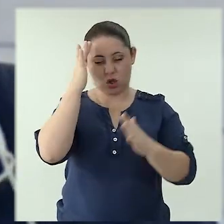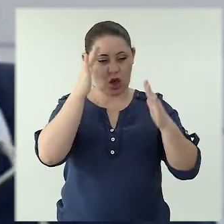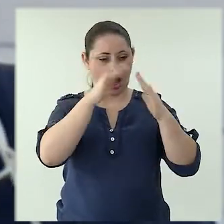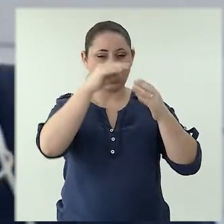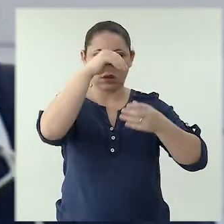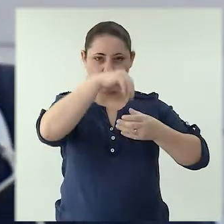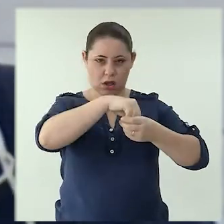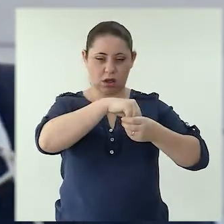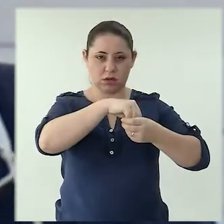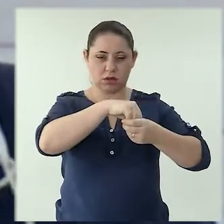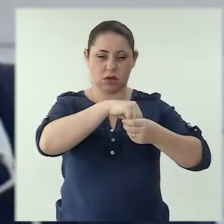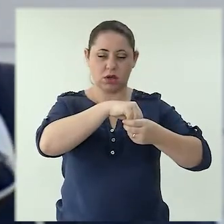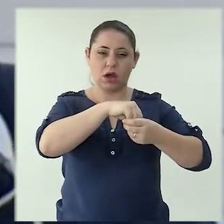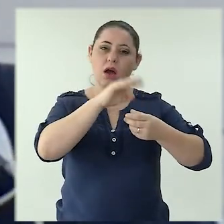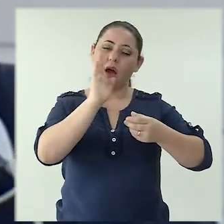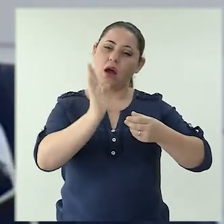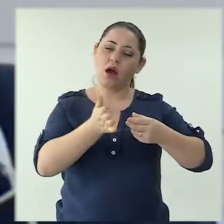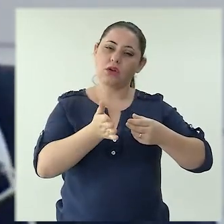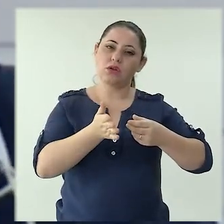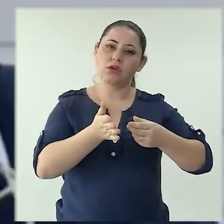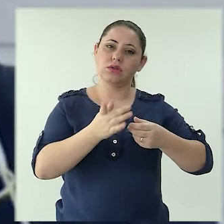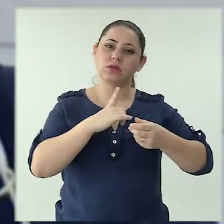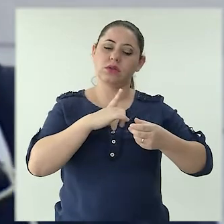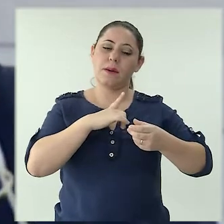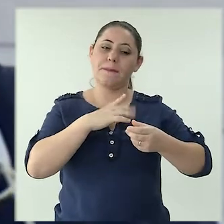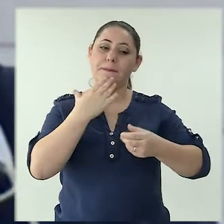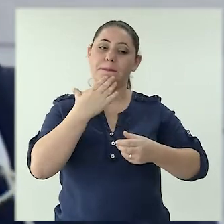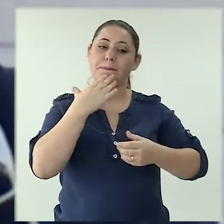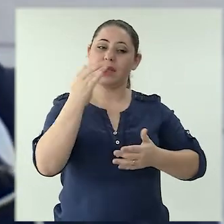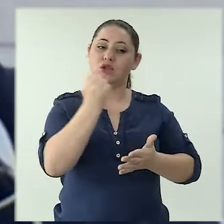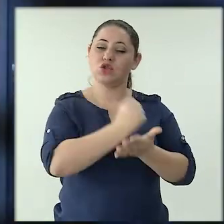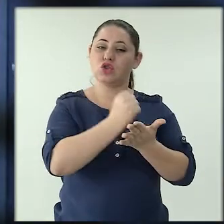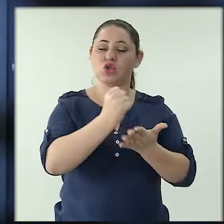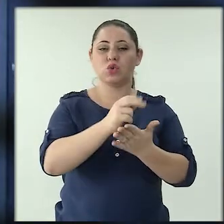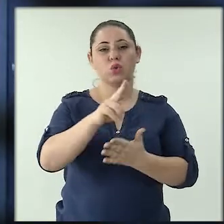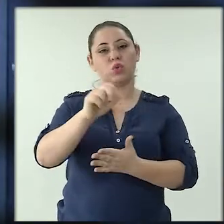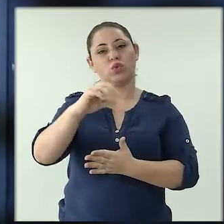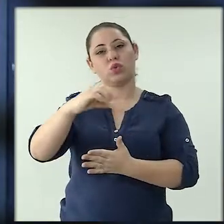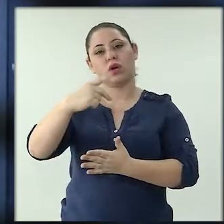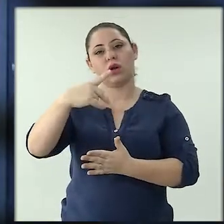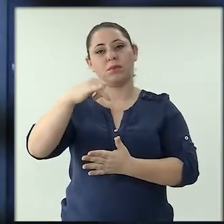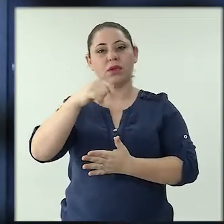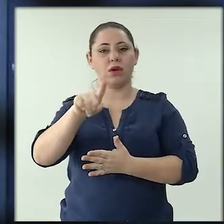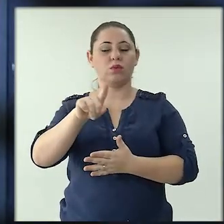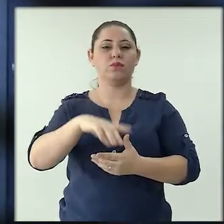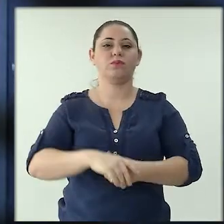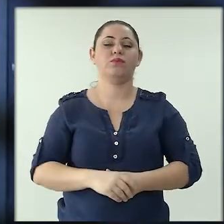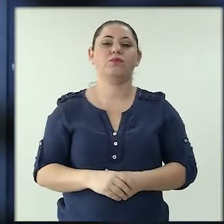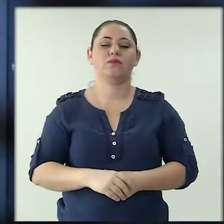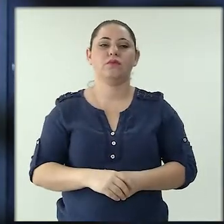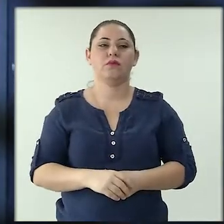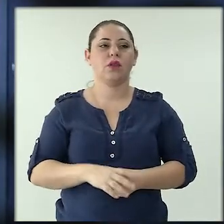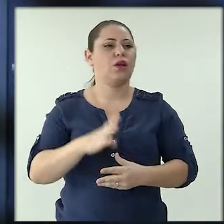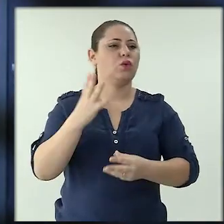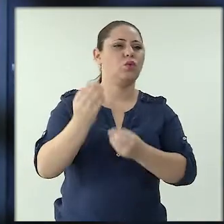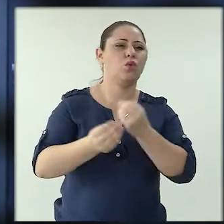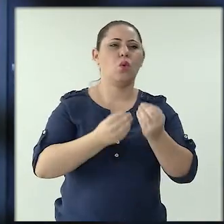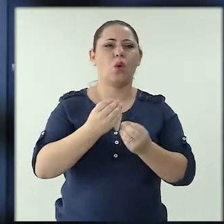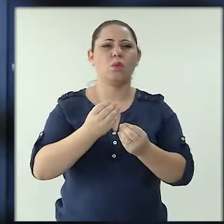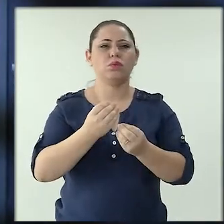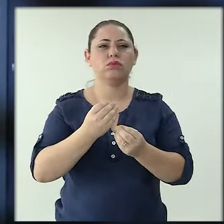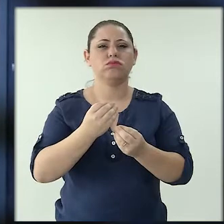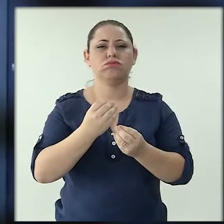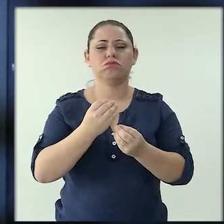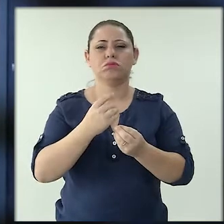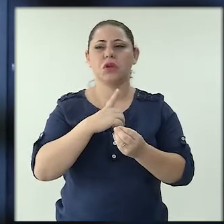do possuidor, que é a pessoa que vai requerer uso capião. Então, o uso capião é uma forma de aquisição